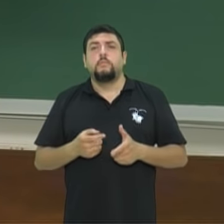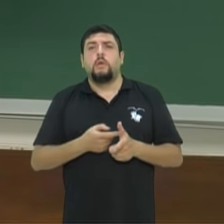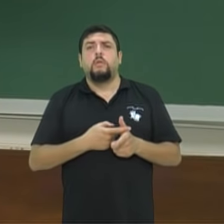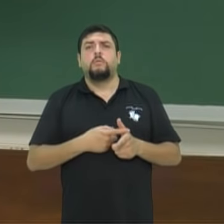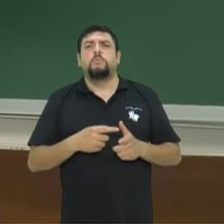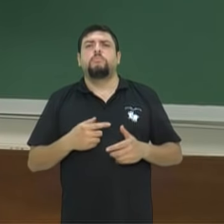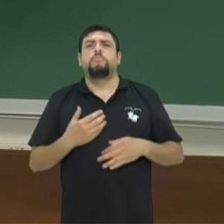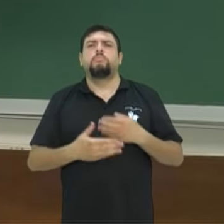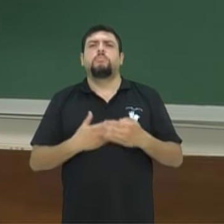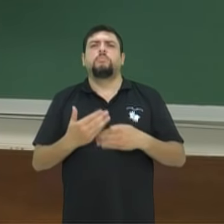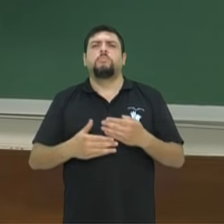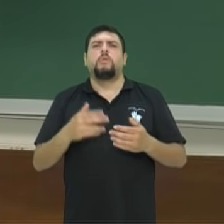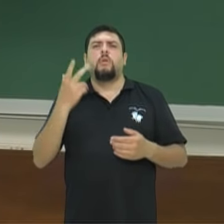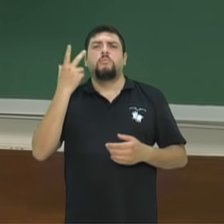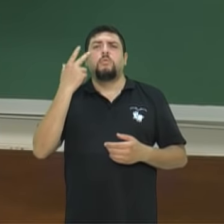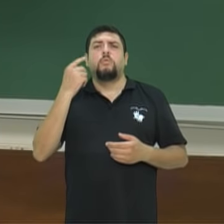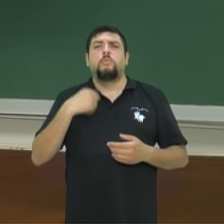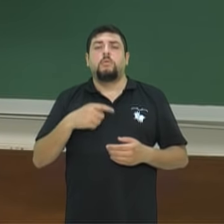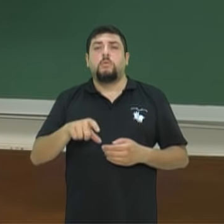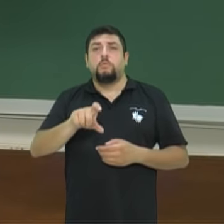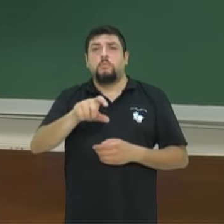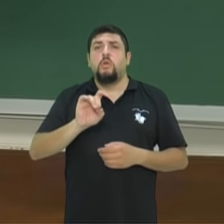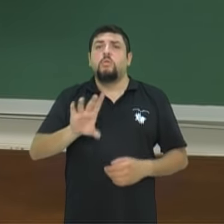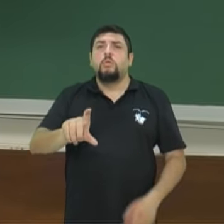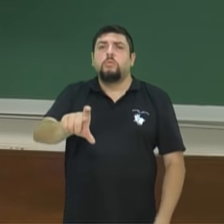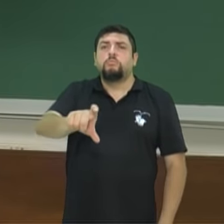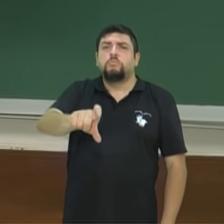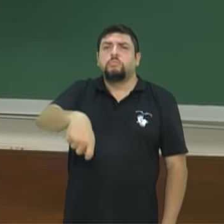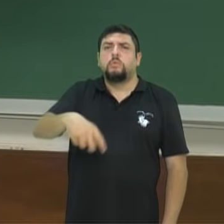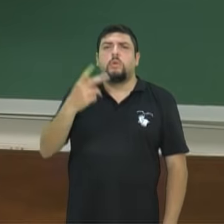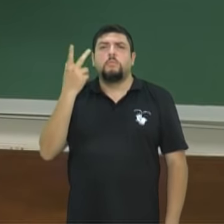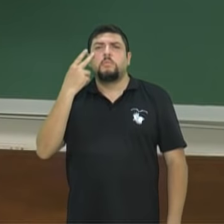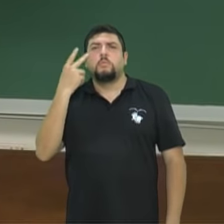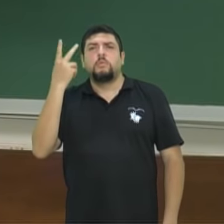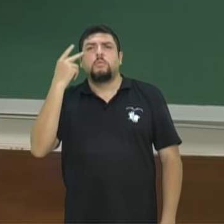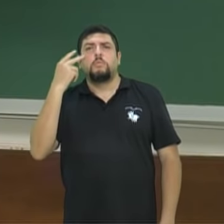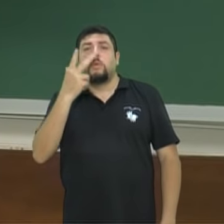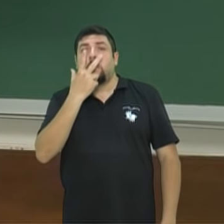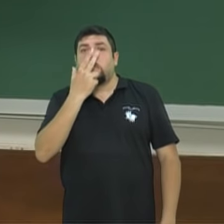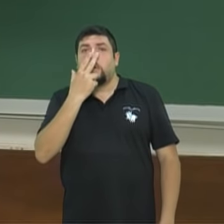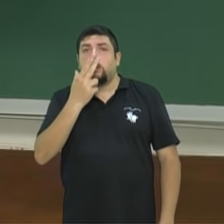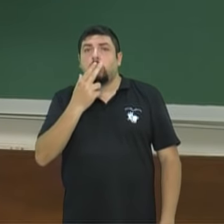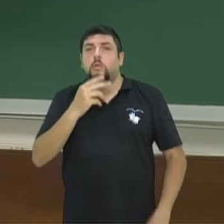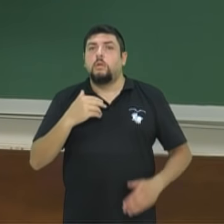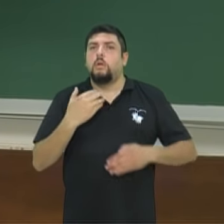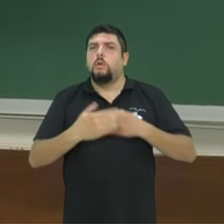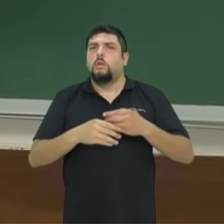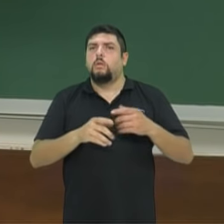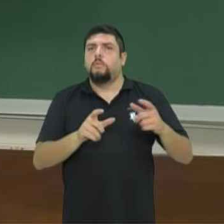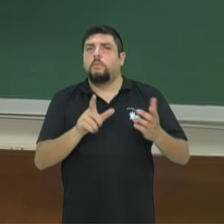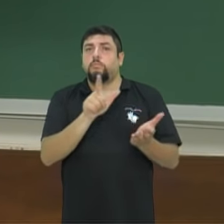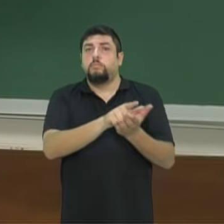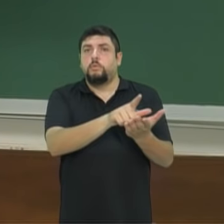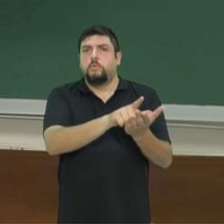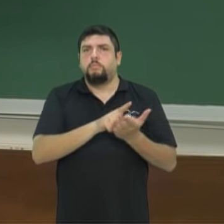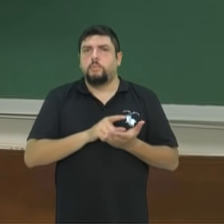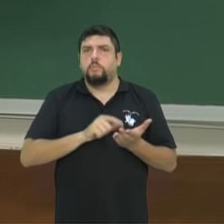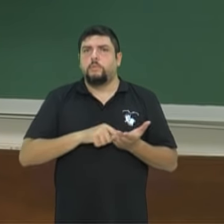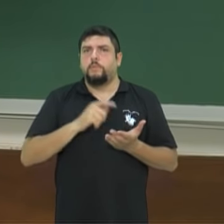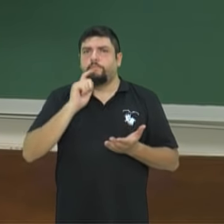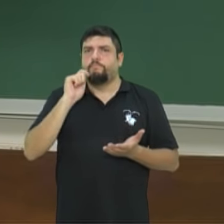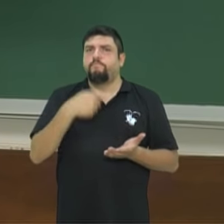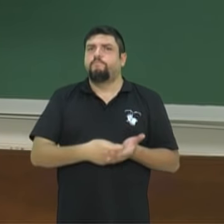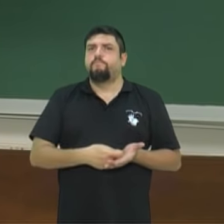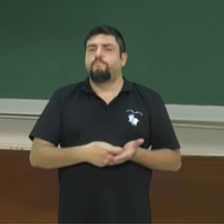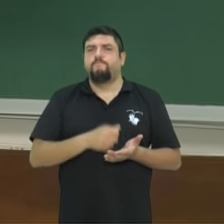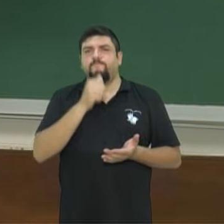ter que pagar, porque não sai o dinheiro do cartão, só passa o cartão. Mas depois vai sair dinheiro da conta que ele vai ter que pagar a fatura do cartão. Então a dívida vai ficar.